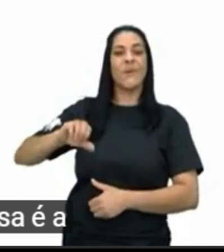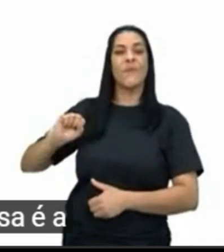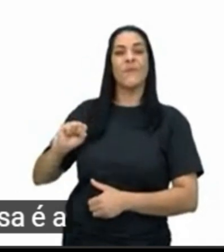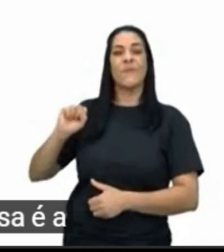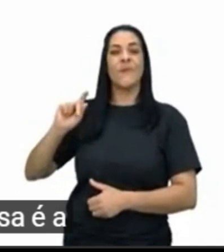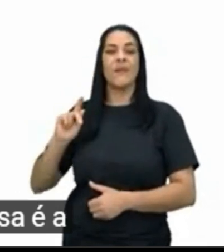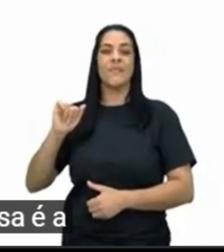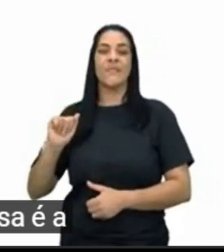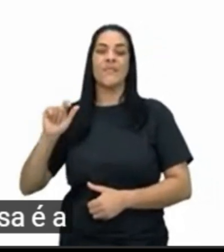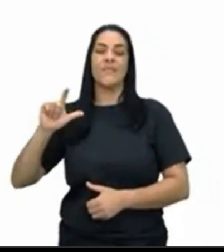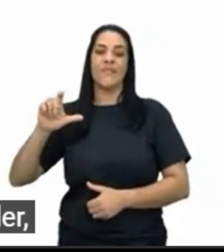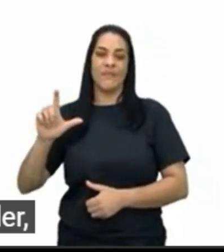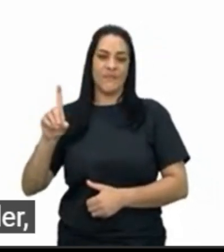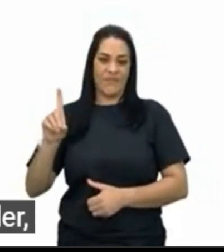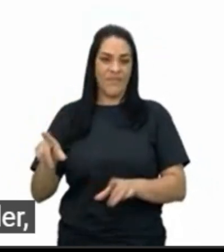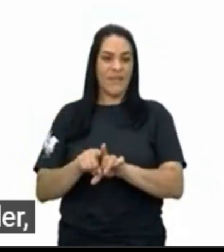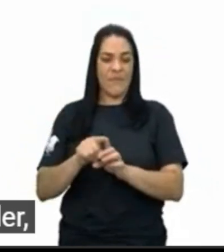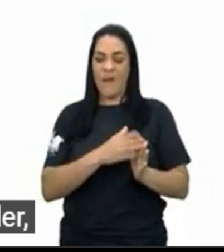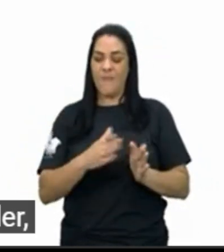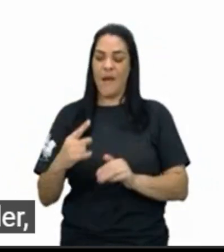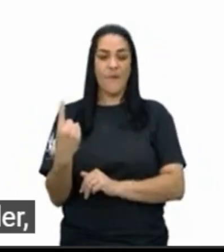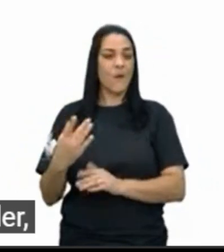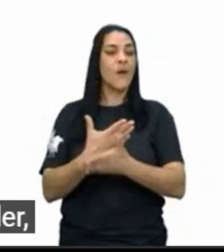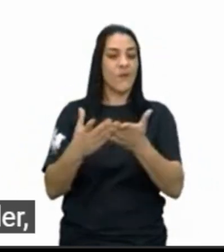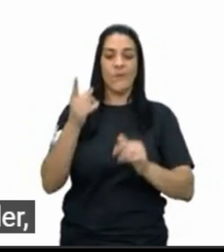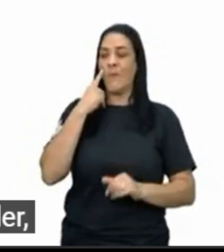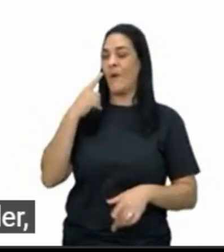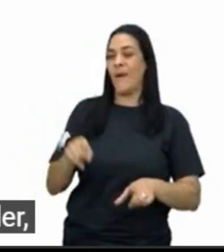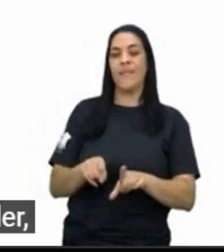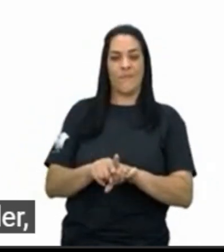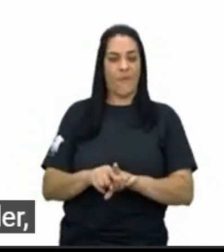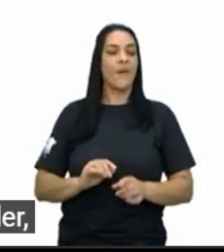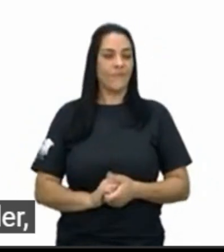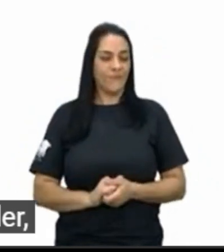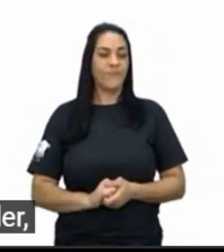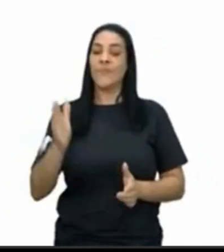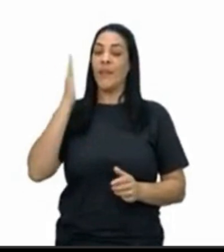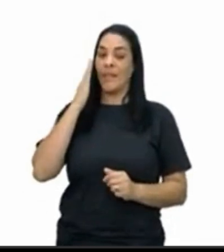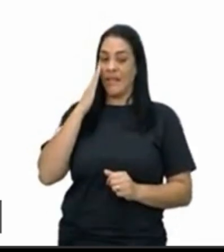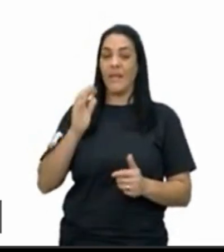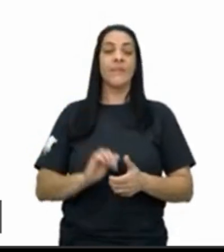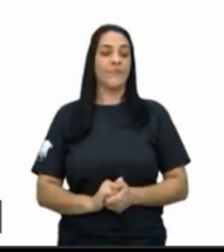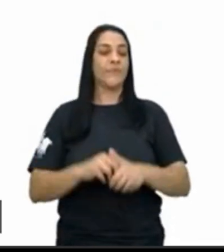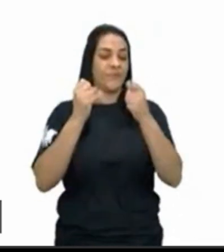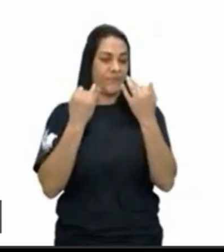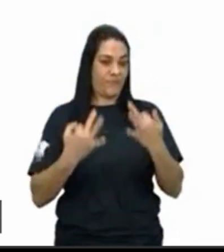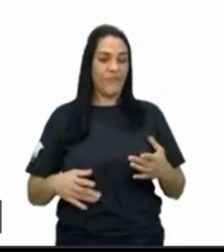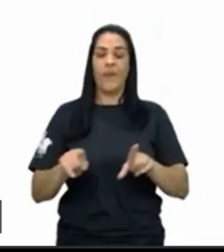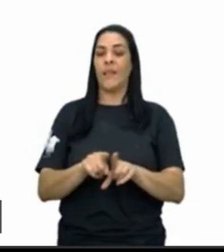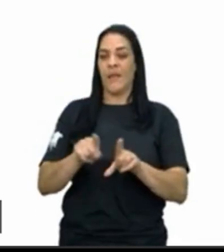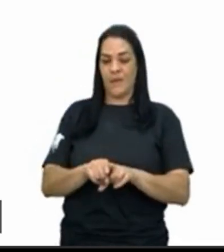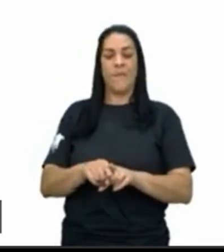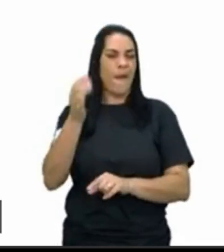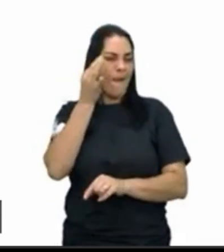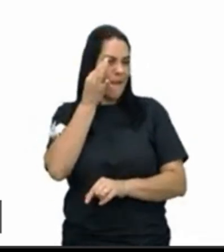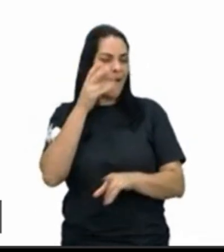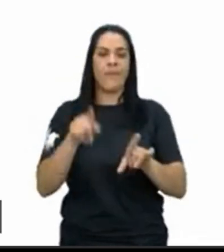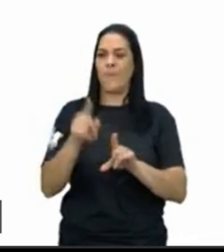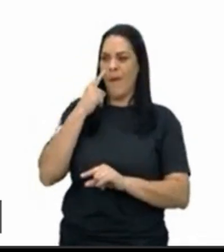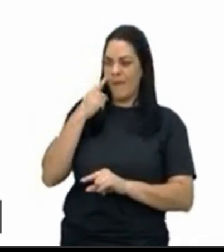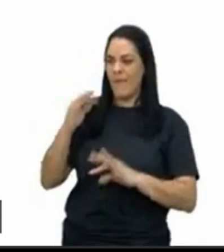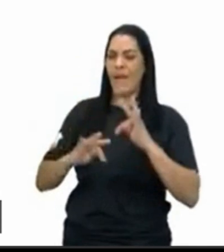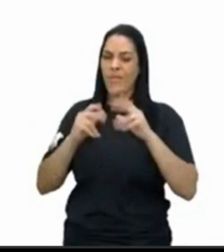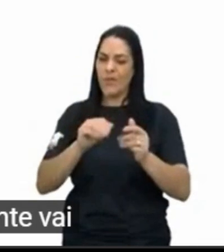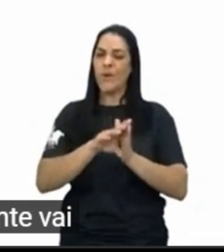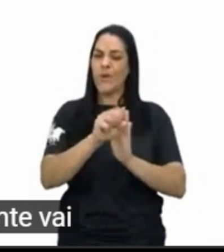Shield, esses são os meus componentes e essa é a parte 1. Aqui nós veremos tanto quanto compreender, explorar, analisar,